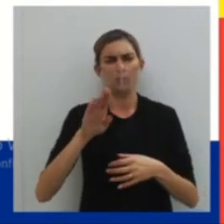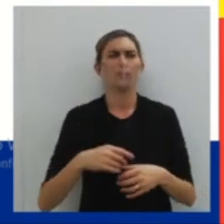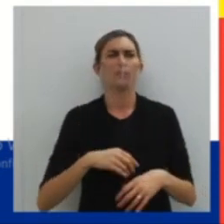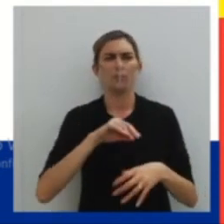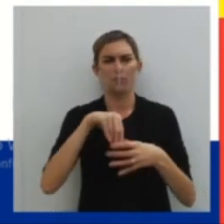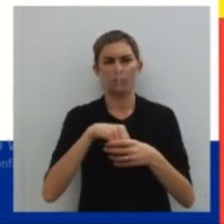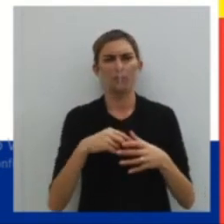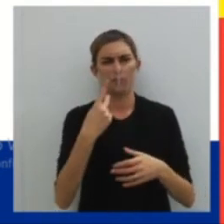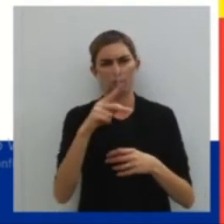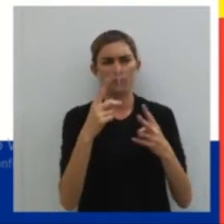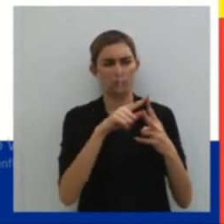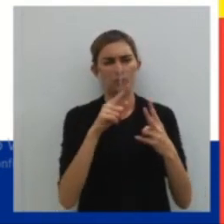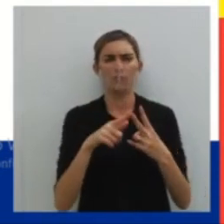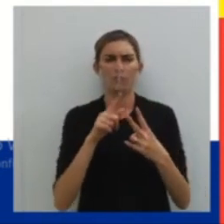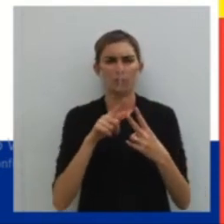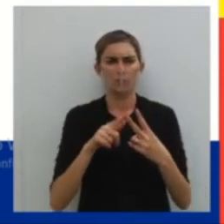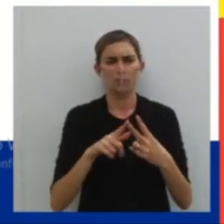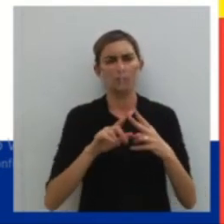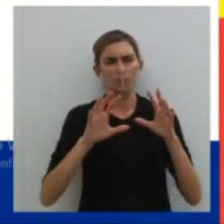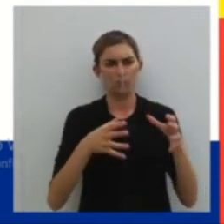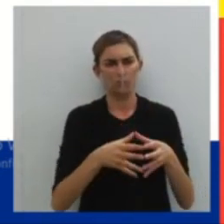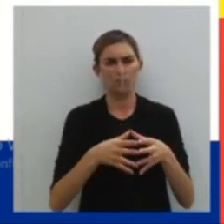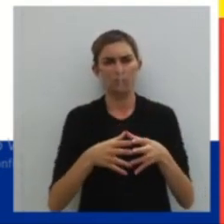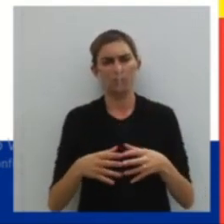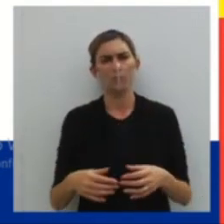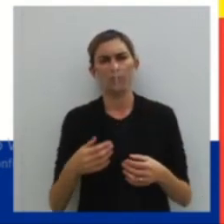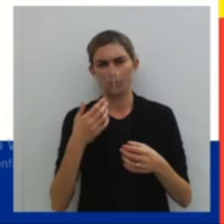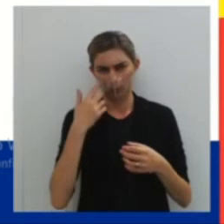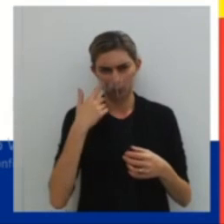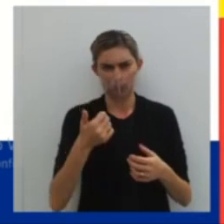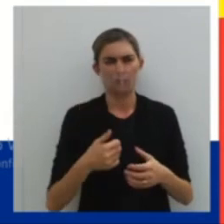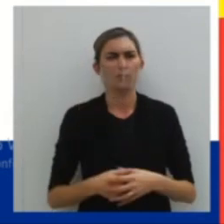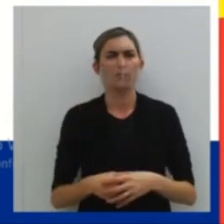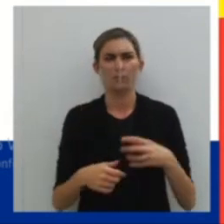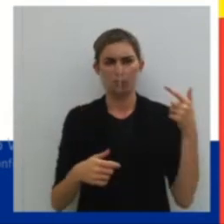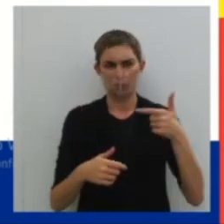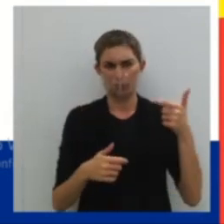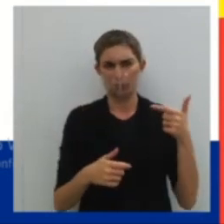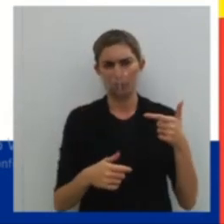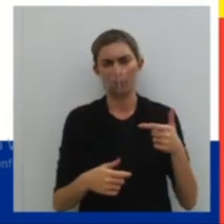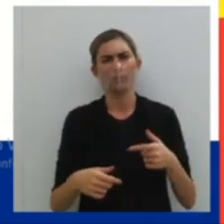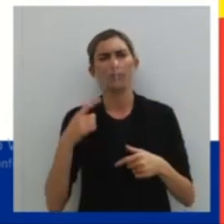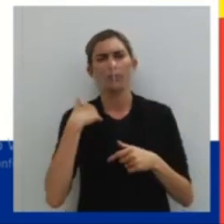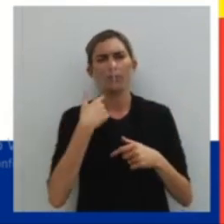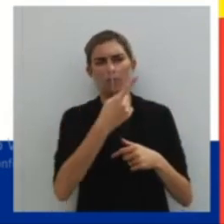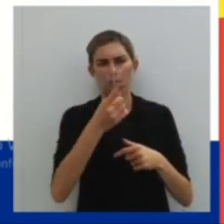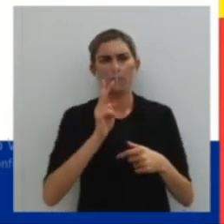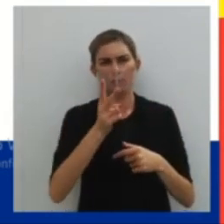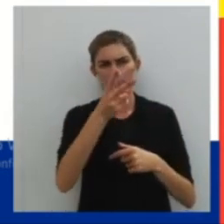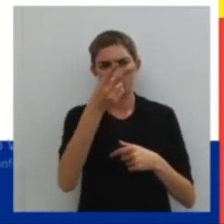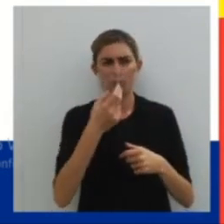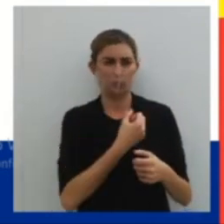aí esses dois elementos para montar o par ordenado inicial, tá bom? O segundo par ordenado, eu vou manter